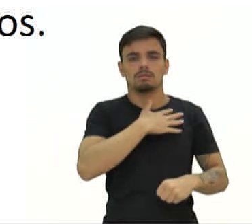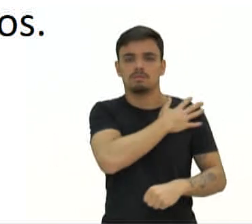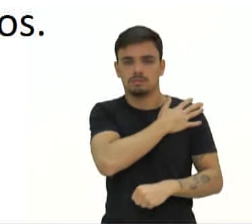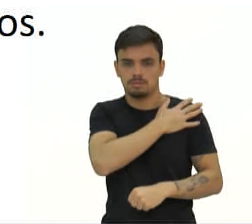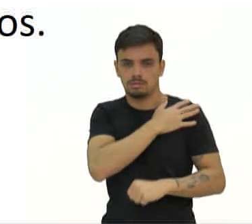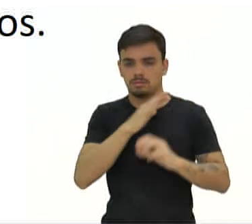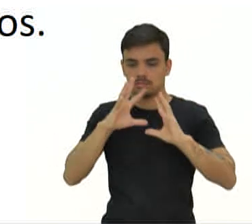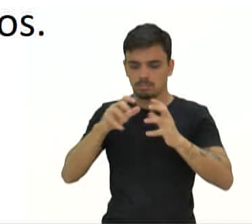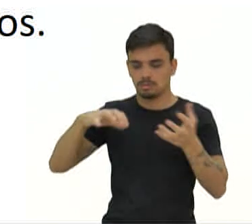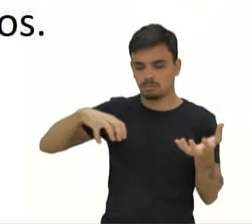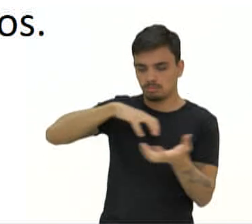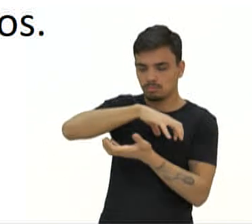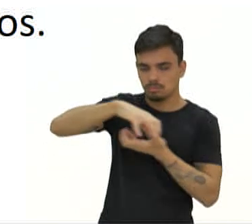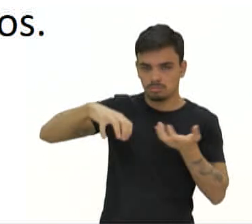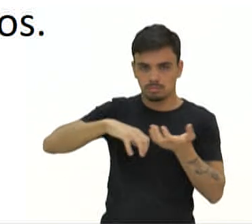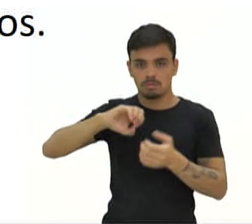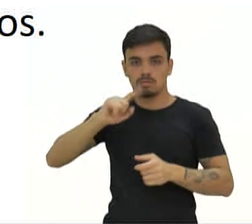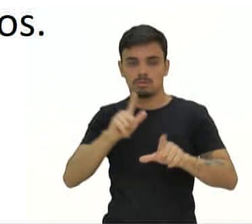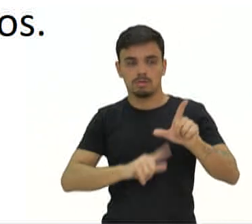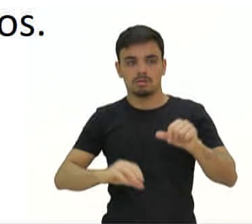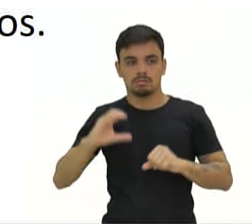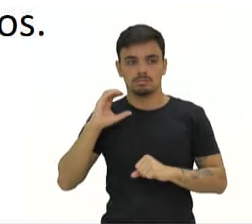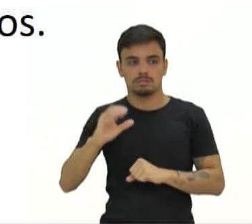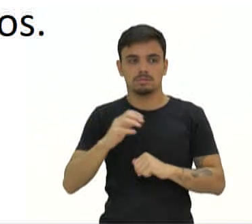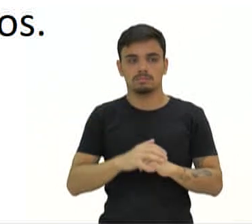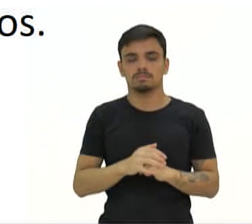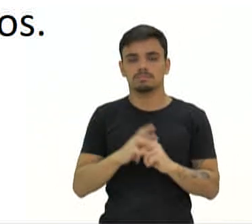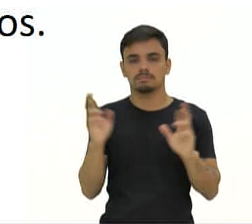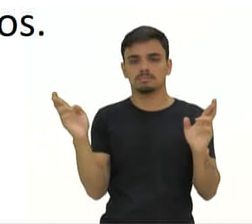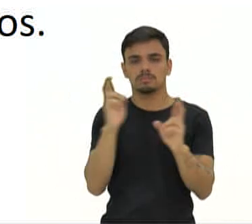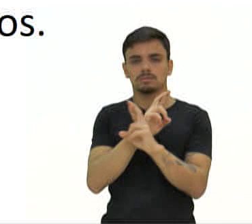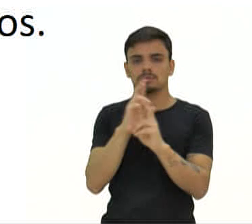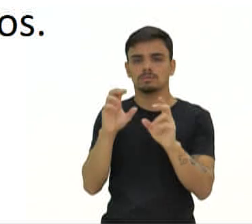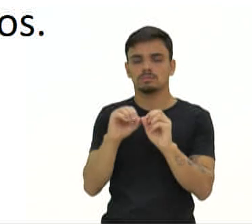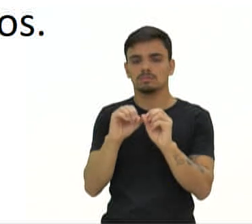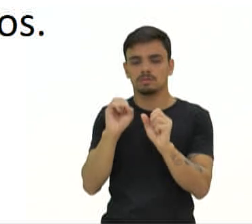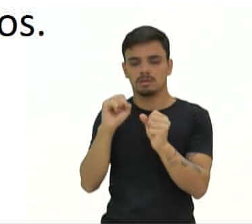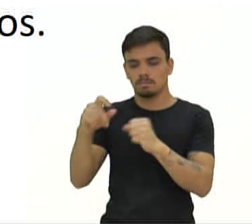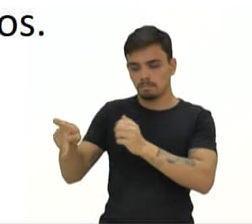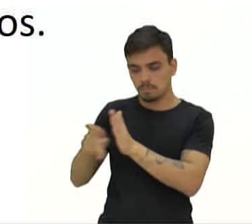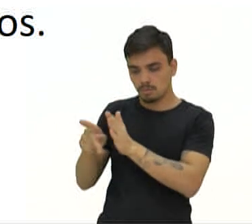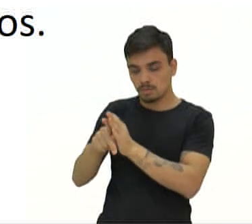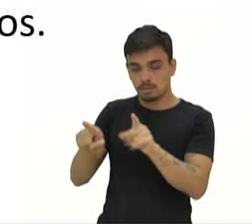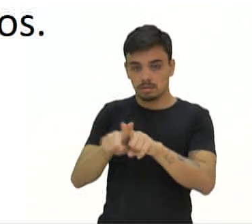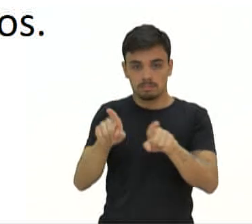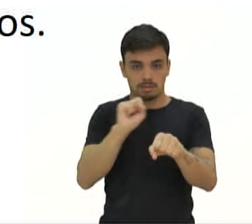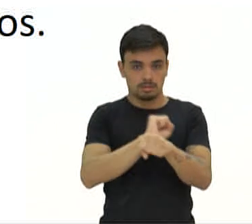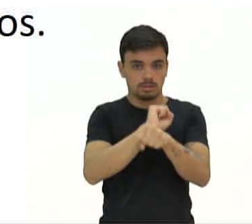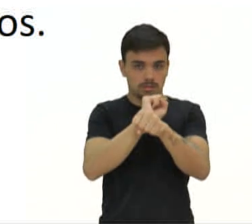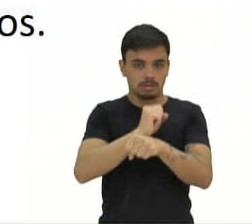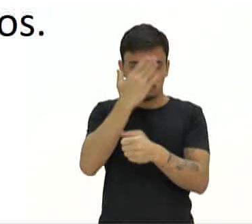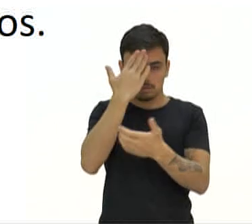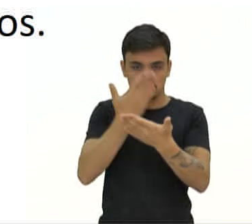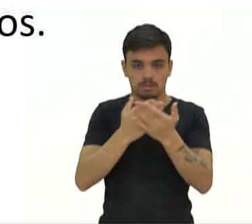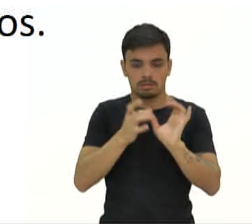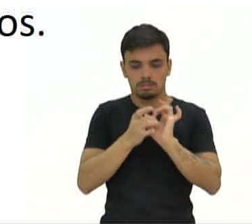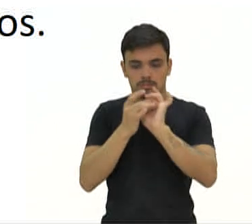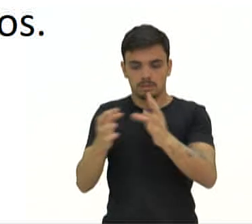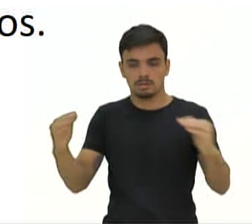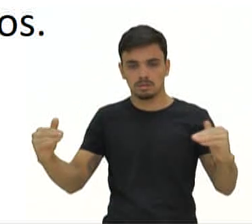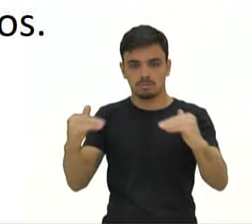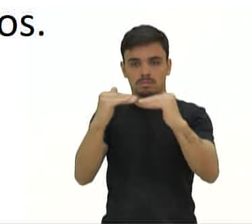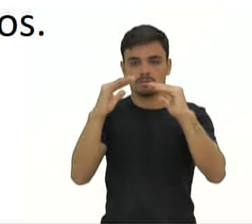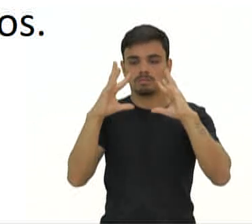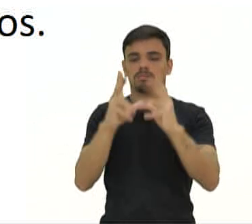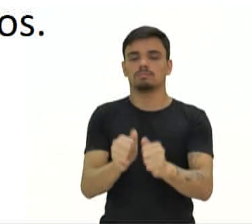cabanagem. C. Reuniu proprietários e muitos escravizados que acreditavam na liberdade e igualdade para todos.